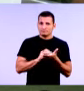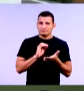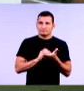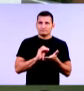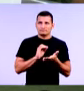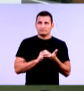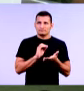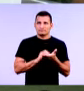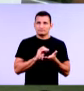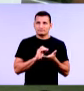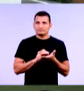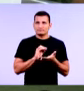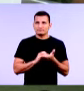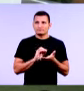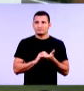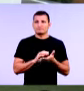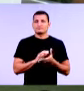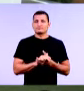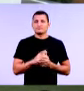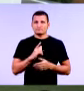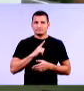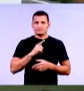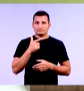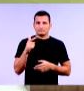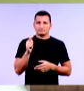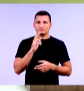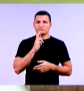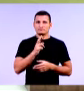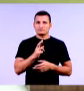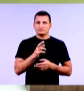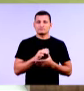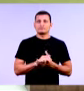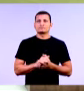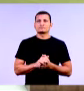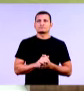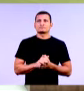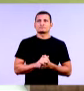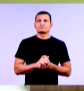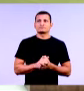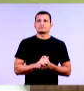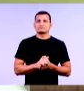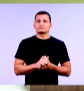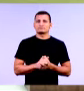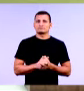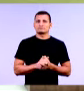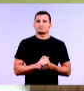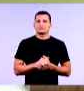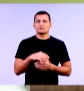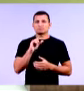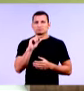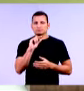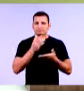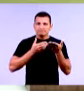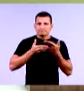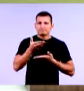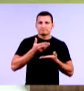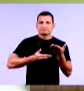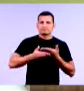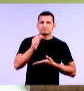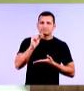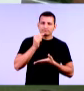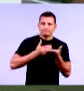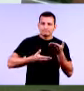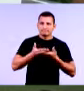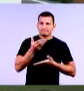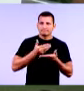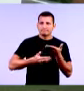acho. Faltou alguma coisa aí. Vamos lá. Temos alguma outra resposta aí, professor? Professor, nós não tivemos muitas interações nessa aqui. Então, vamos lá.